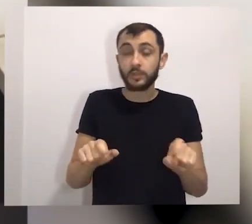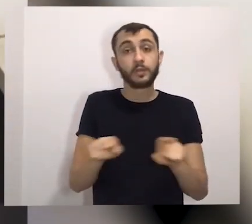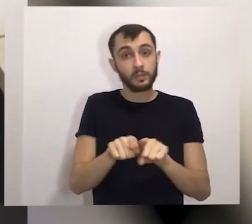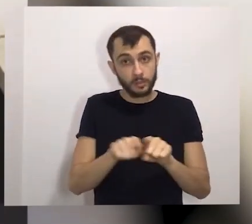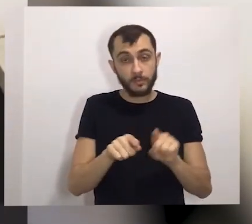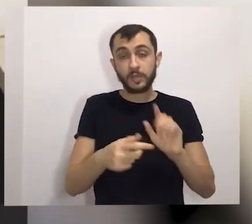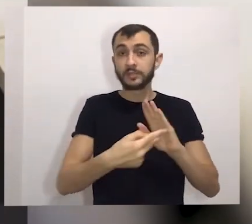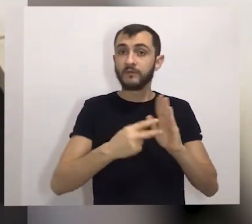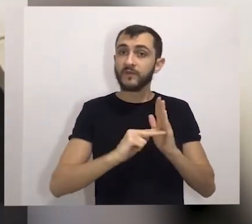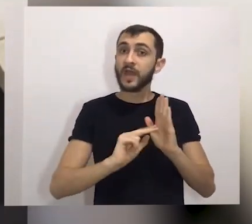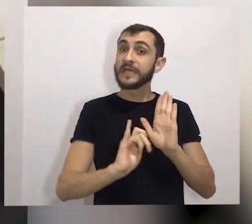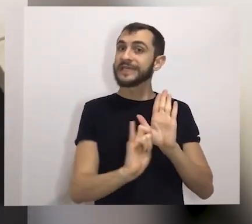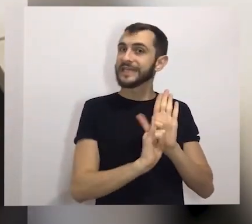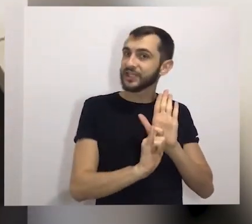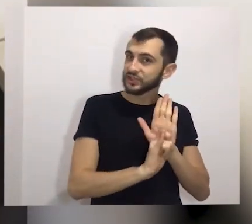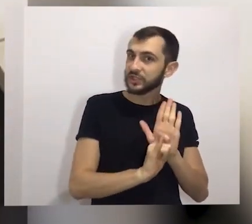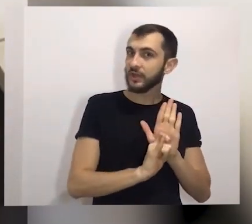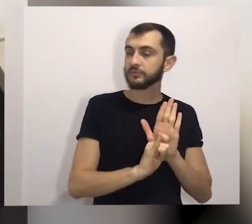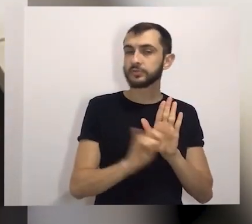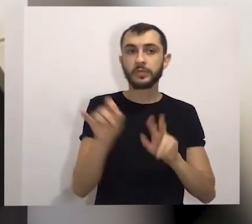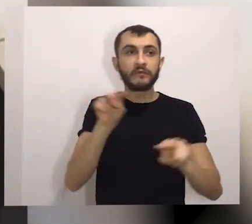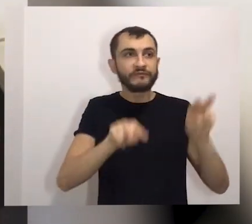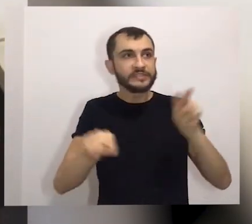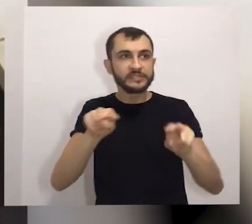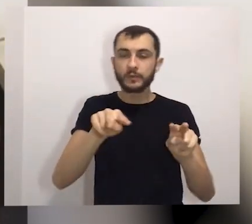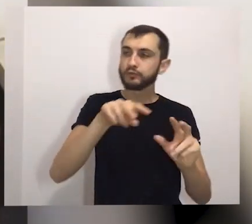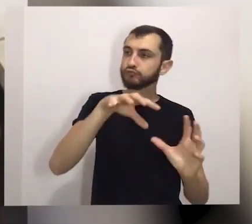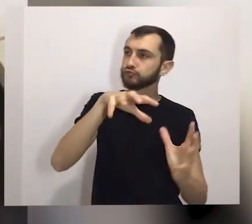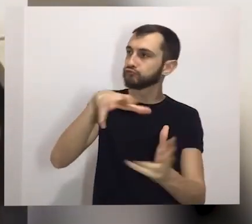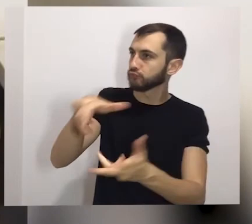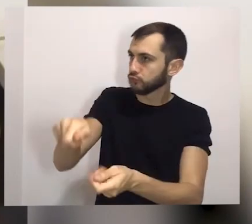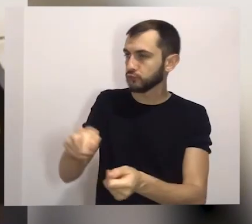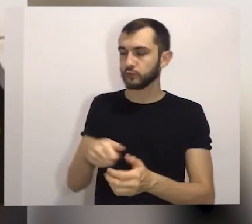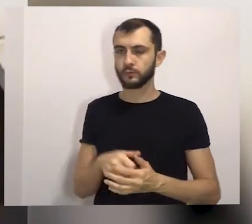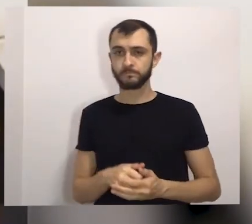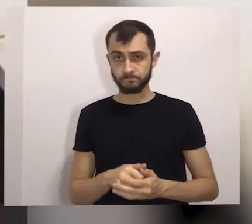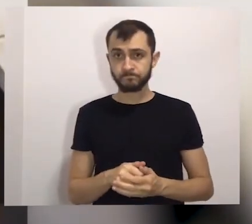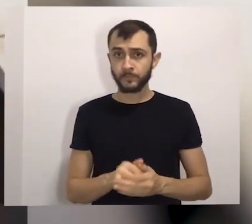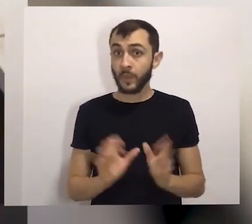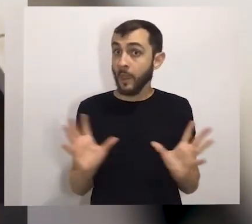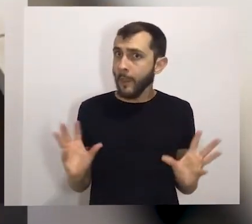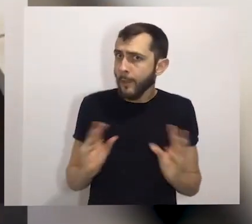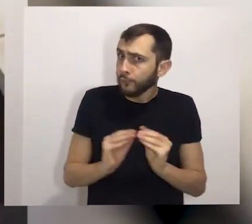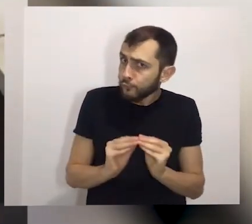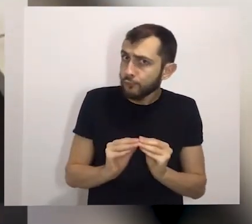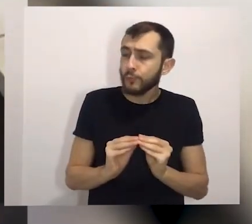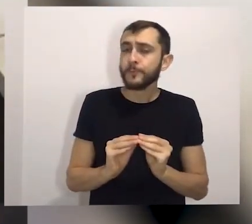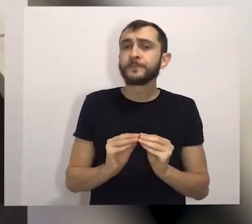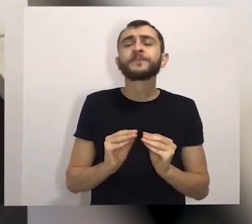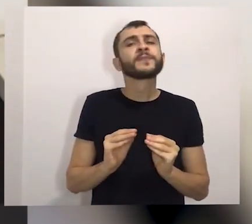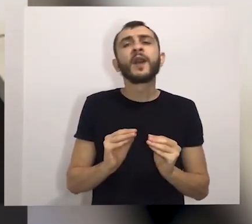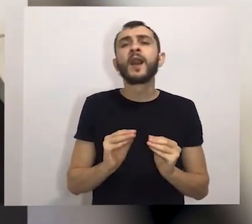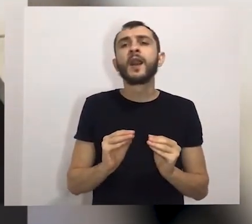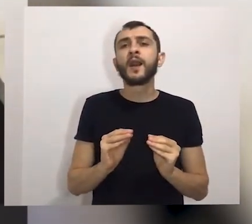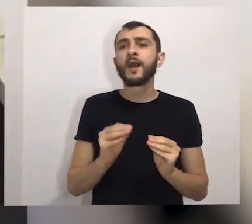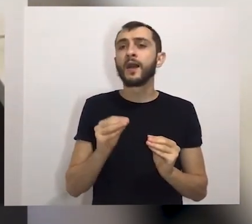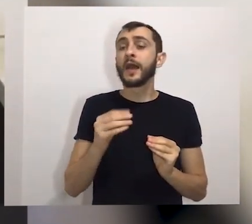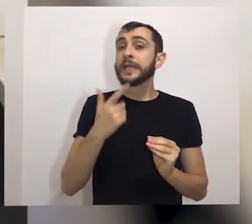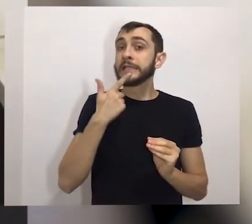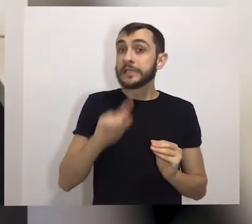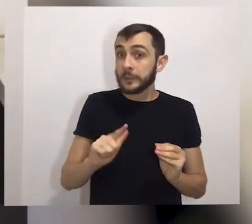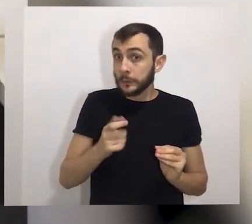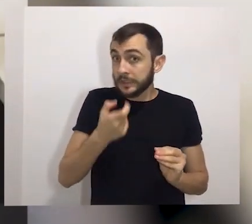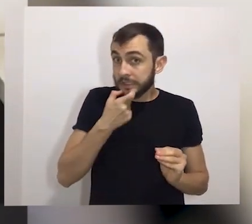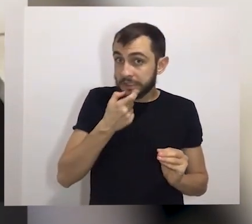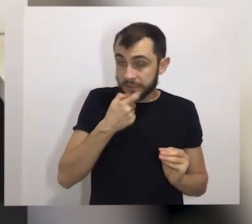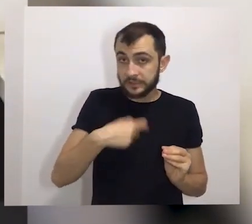construção, ressignificação de identidades e também as visões de mundo. Em resumo, a língua inglesa no currículo